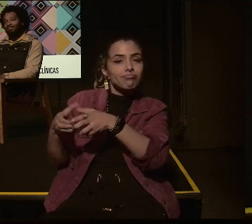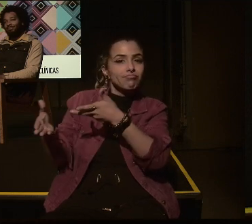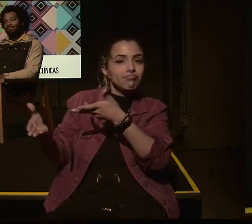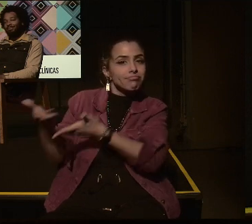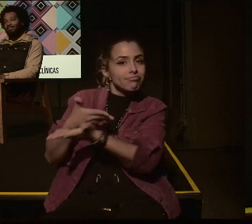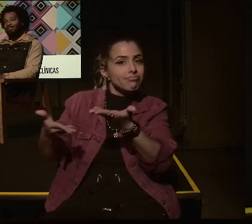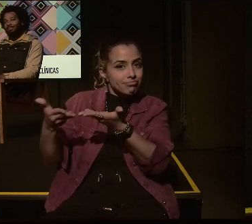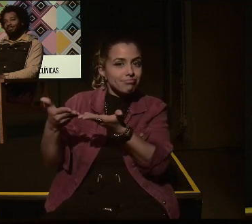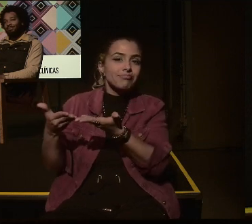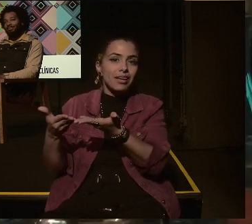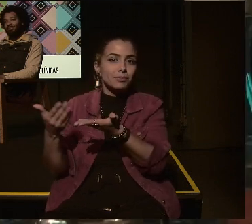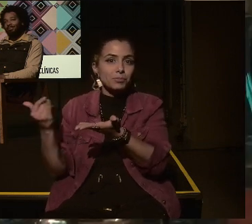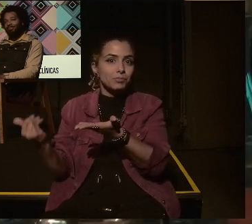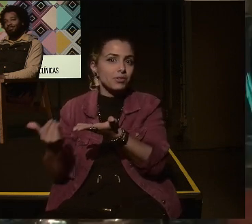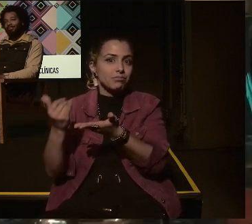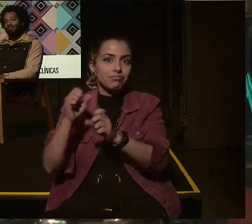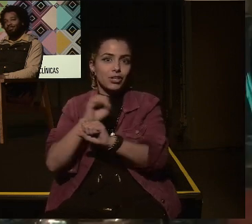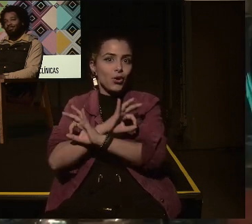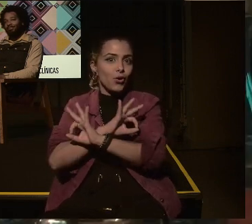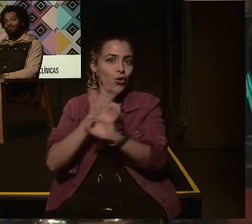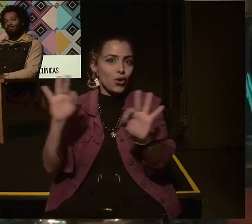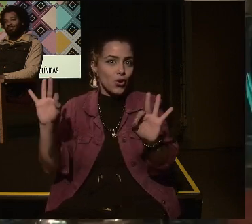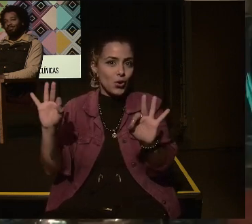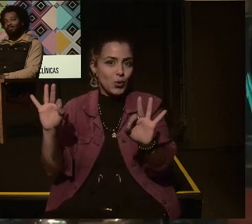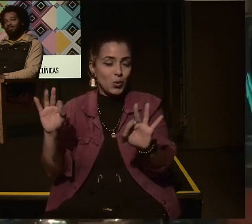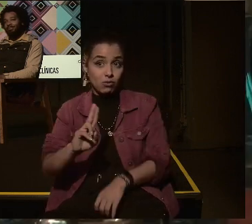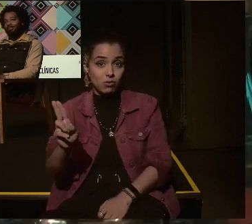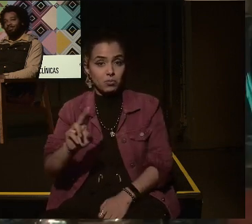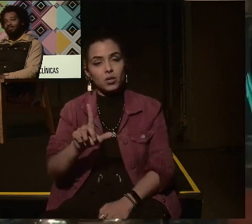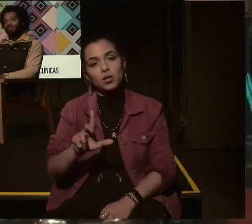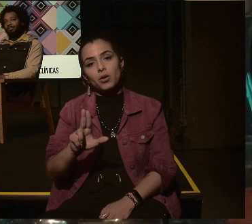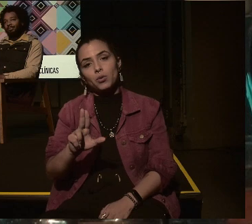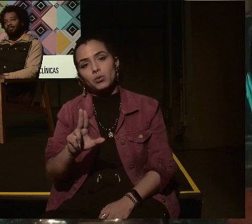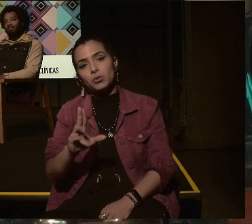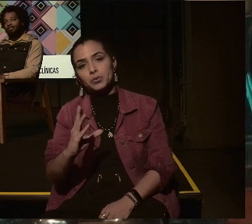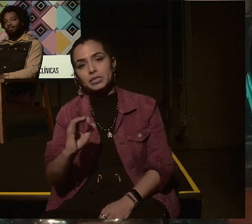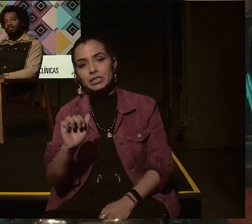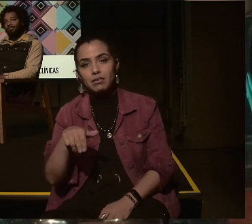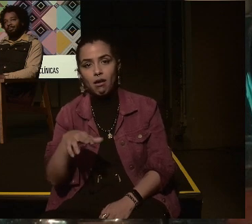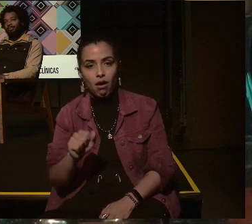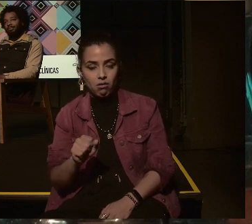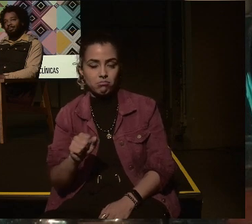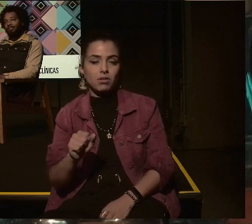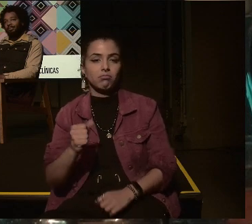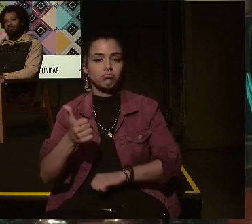também. Meu nome é Luciana, eu sou socióloga